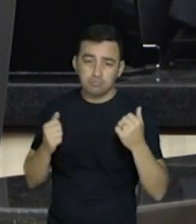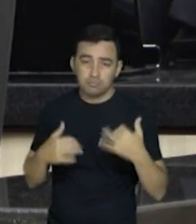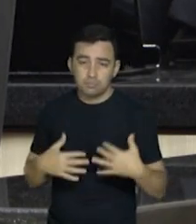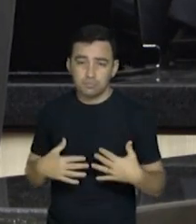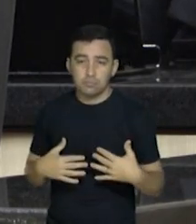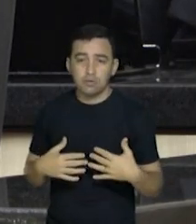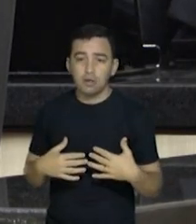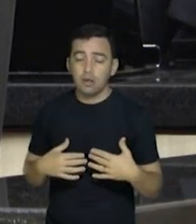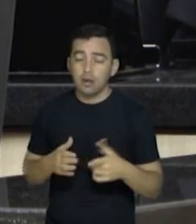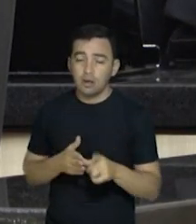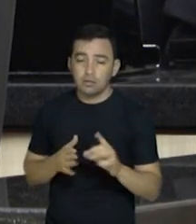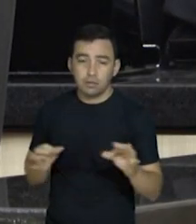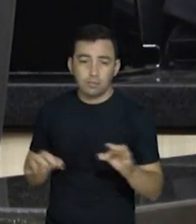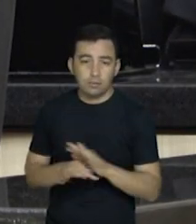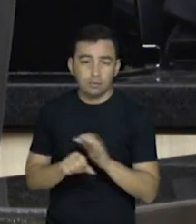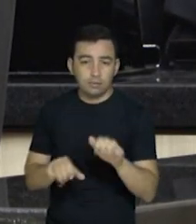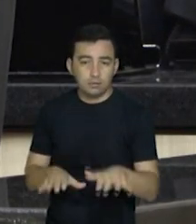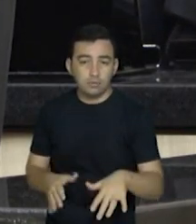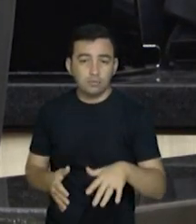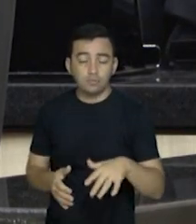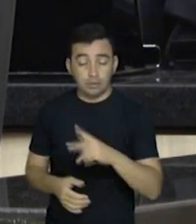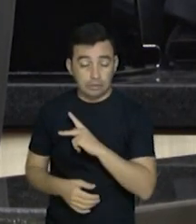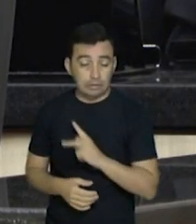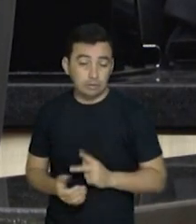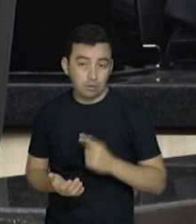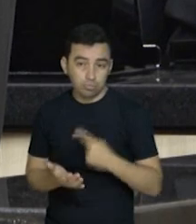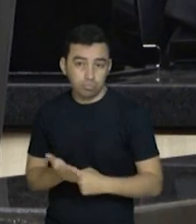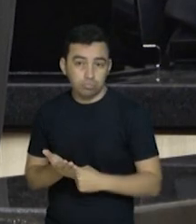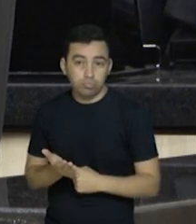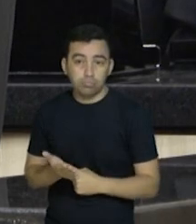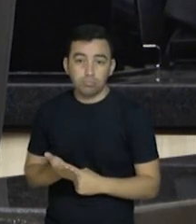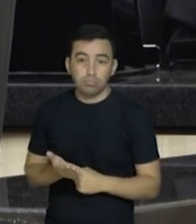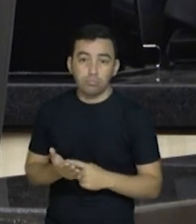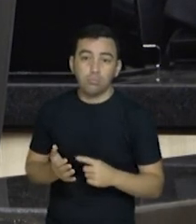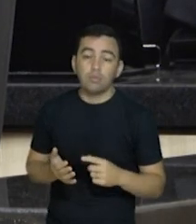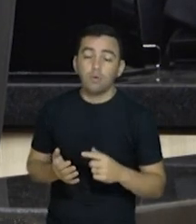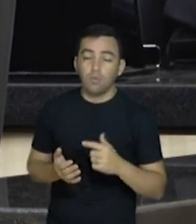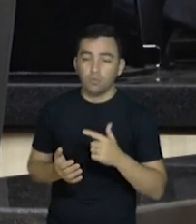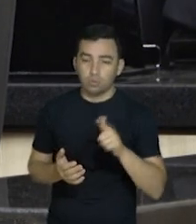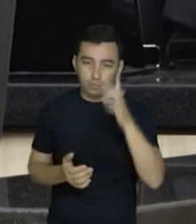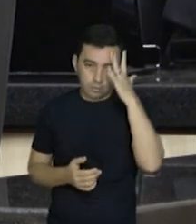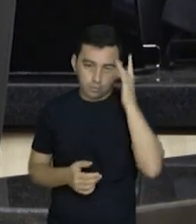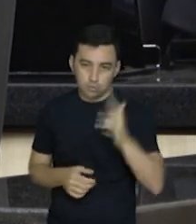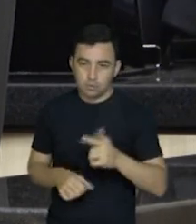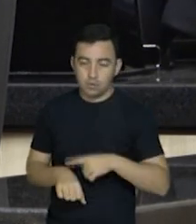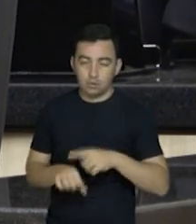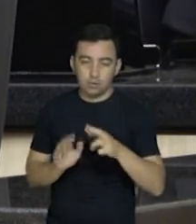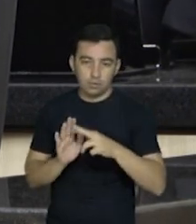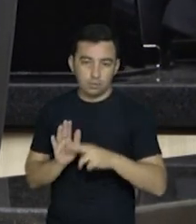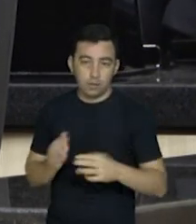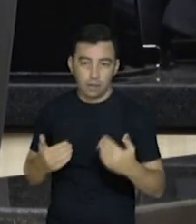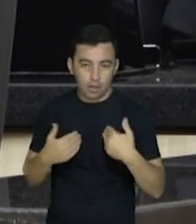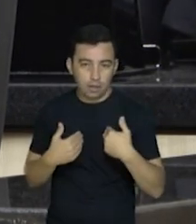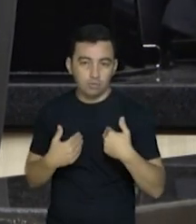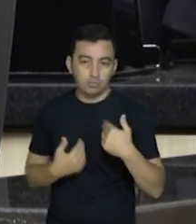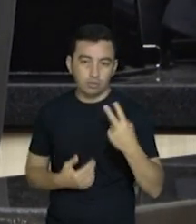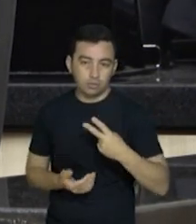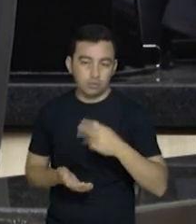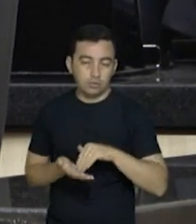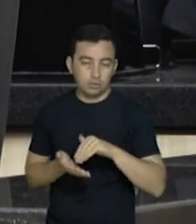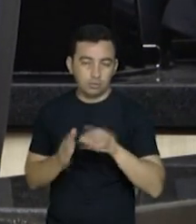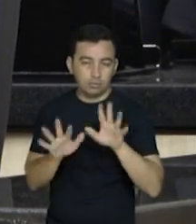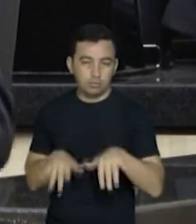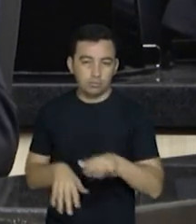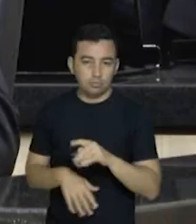senhor presidente convocou outra ordinária para o dia seguinte no horário regimental para constar eu segundo secretário lá vem apresentar